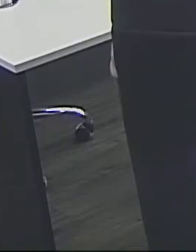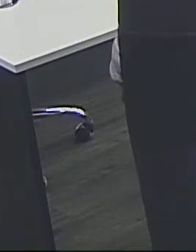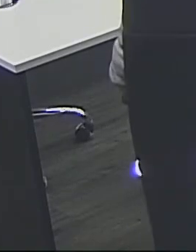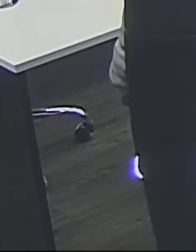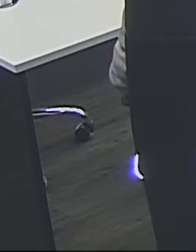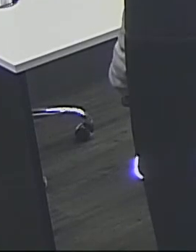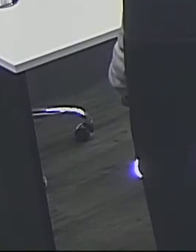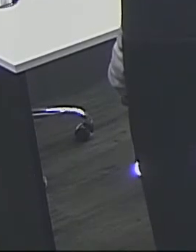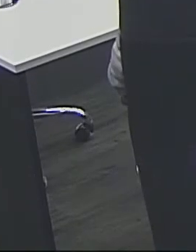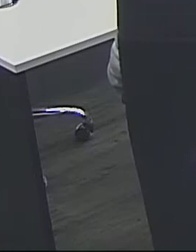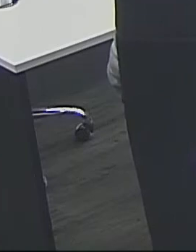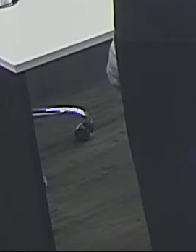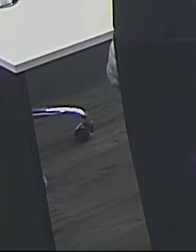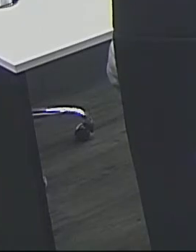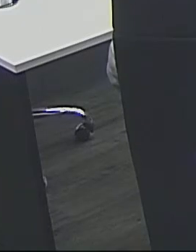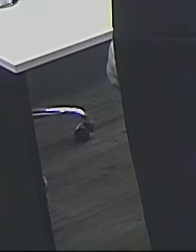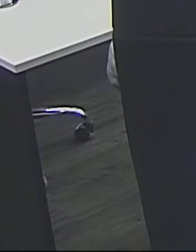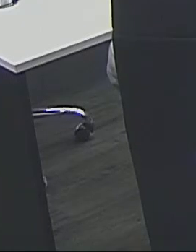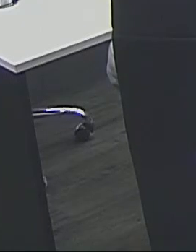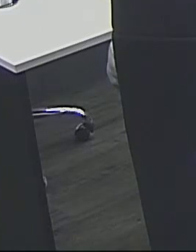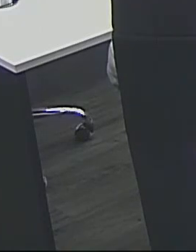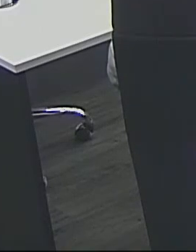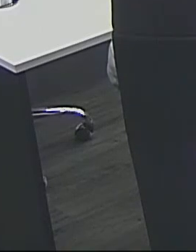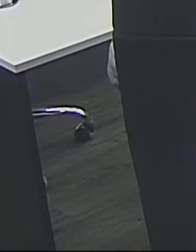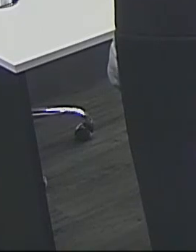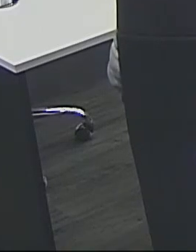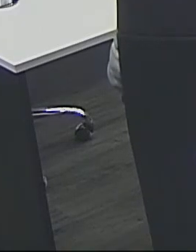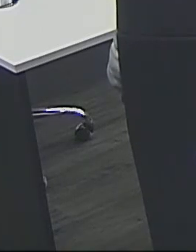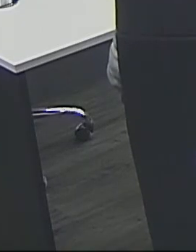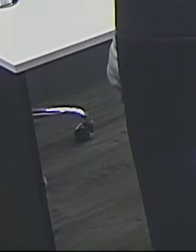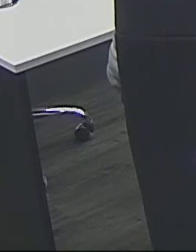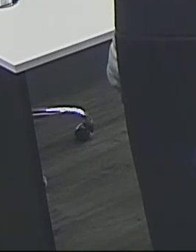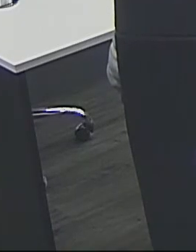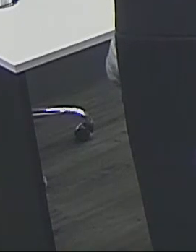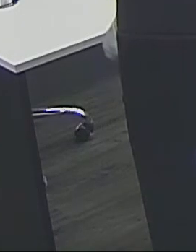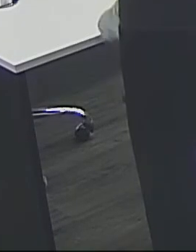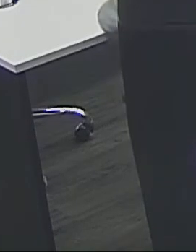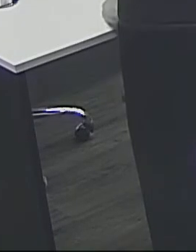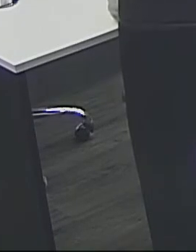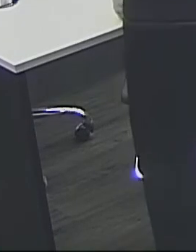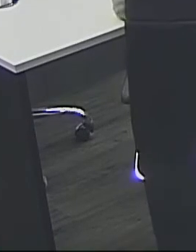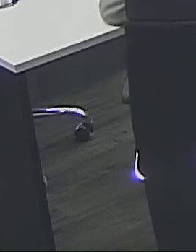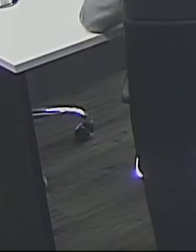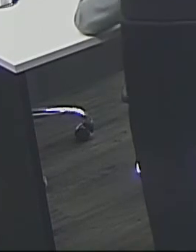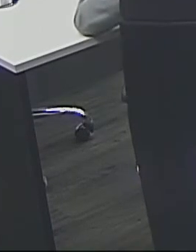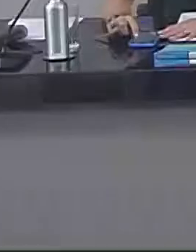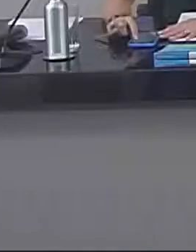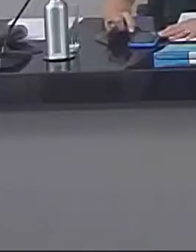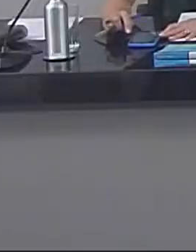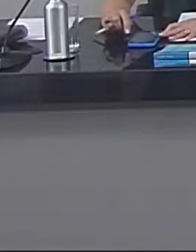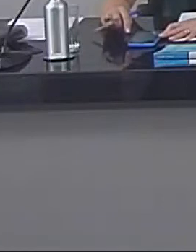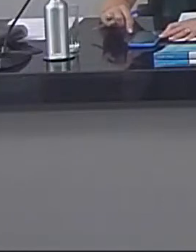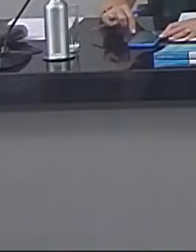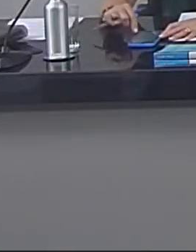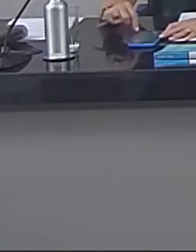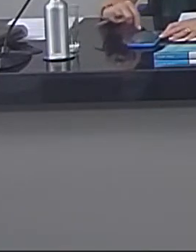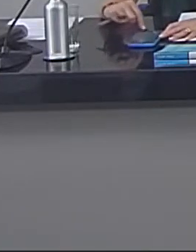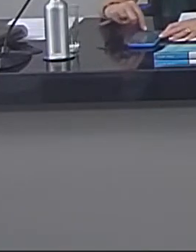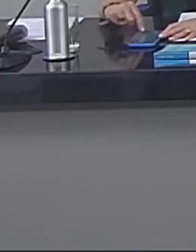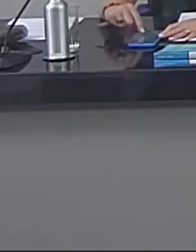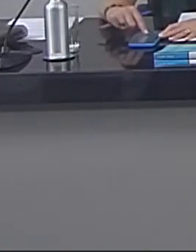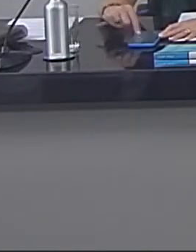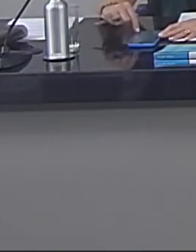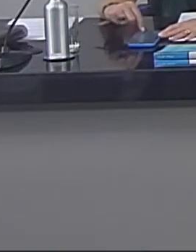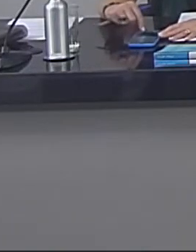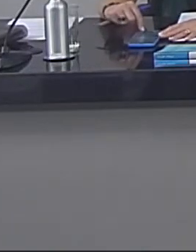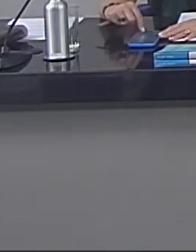Primeiramente, peço desculpa aos telespectadores e ao pessoal que nos acompanha pelo Facebook, por esse vácuo